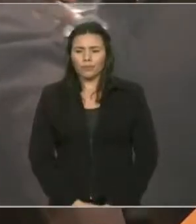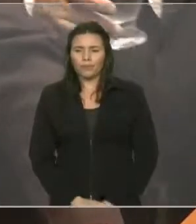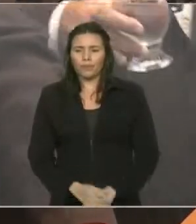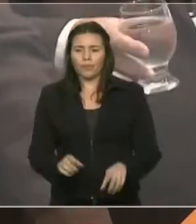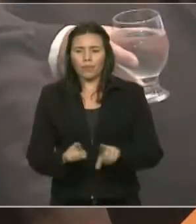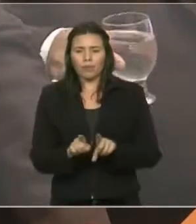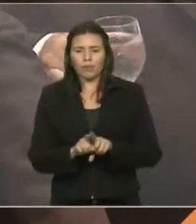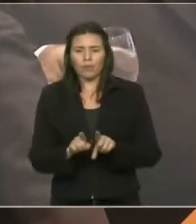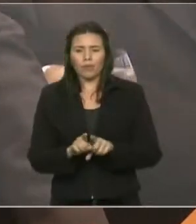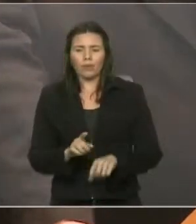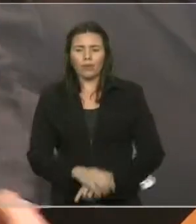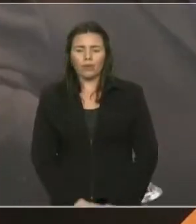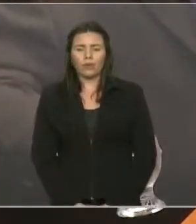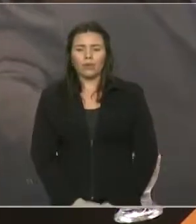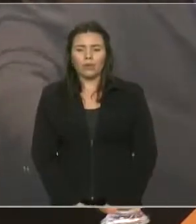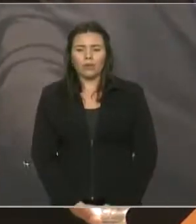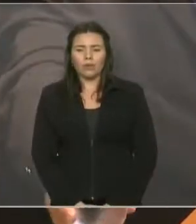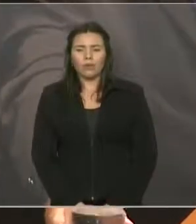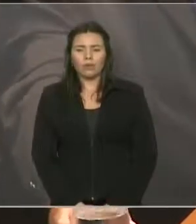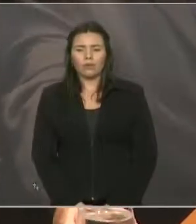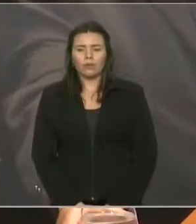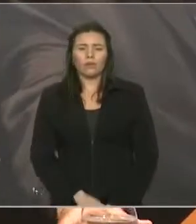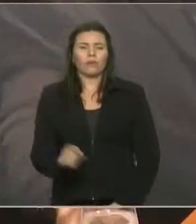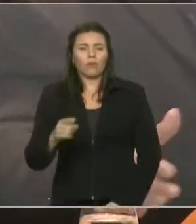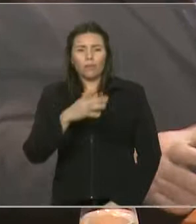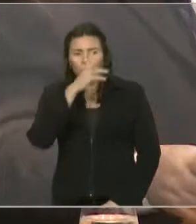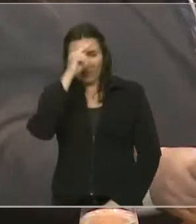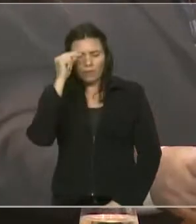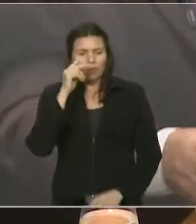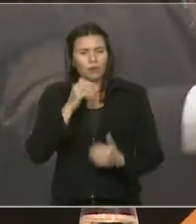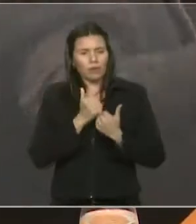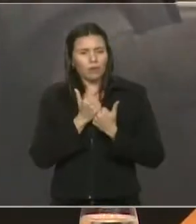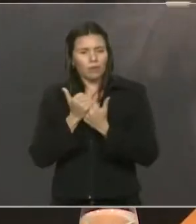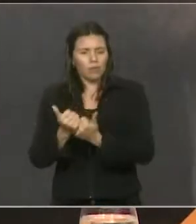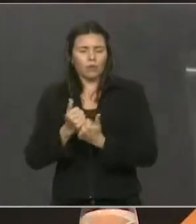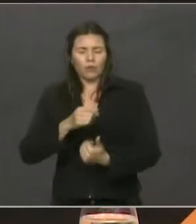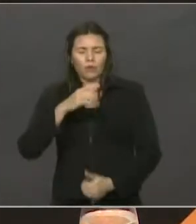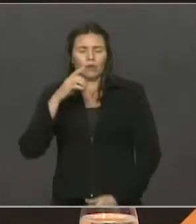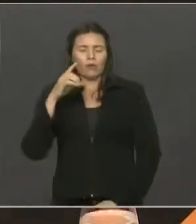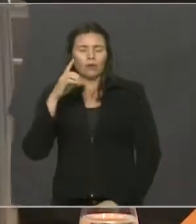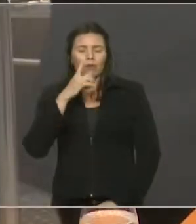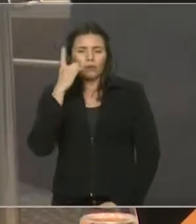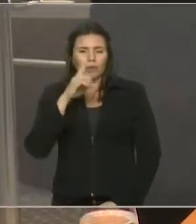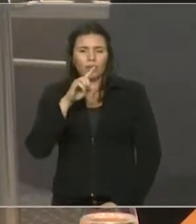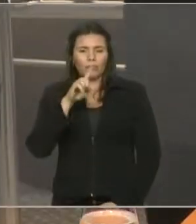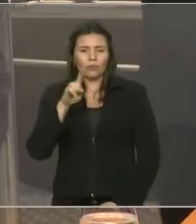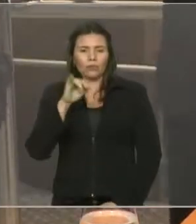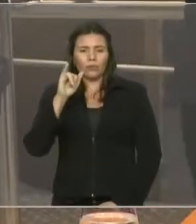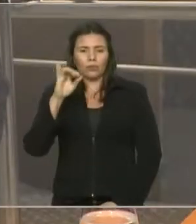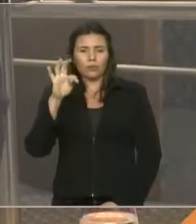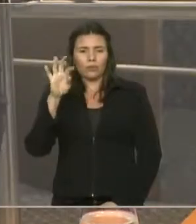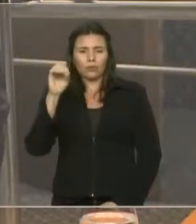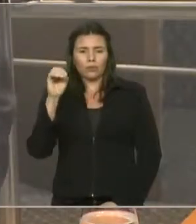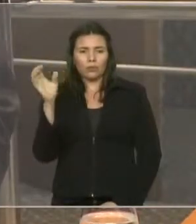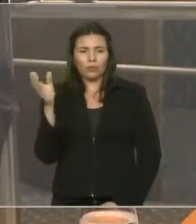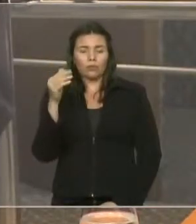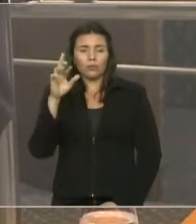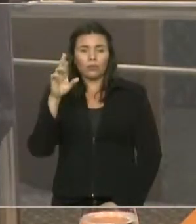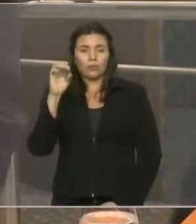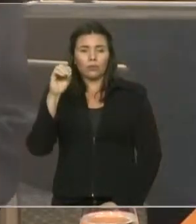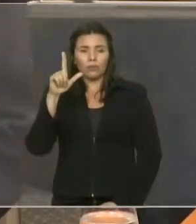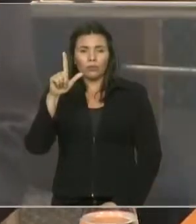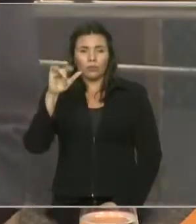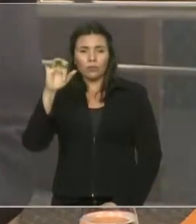deputado Zito Rolim. Desejar ao Zito que os sonhos dele, os propósitos dele